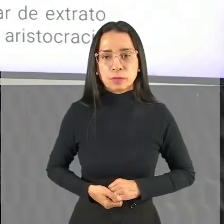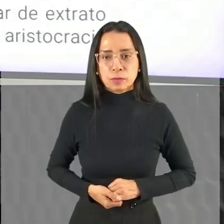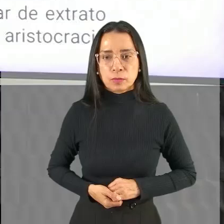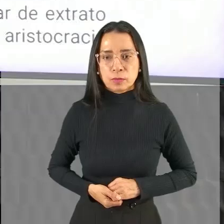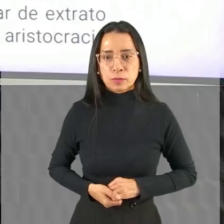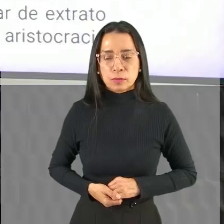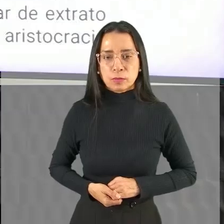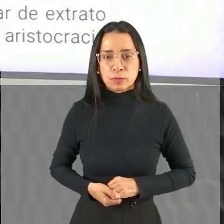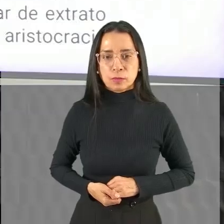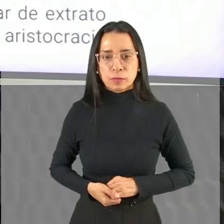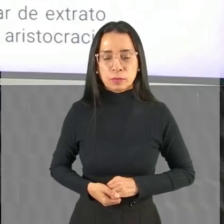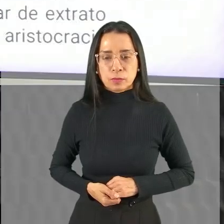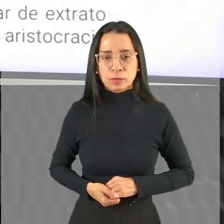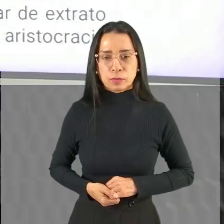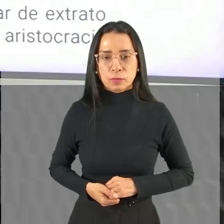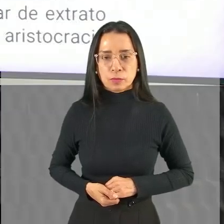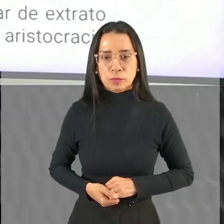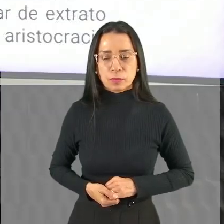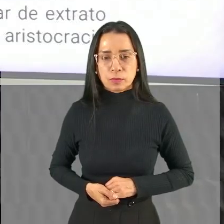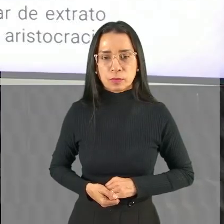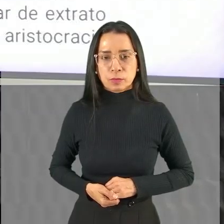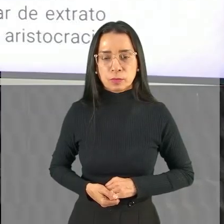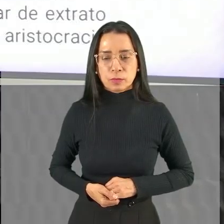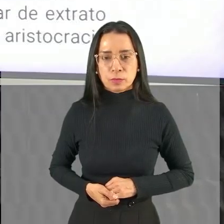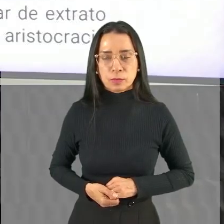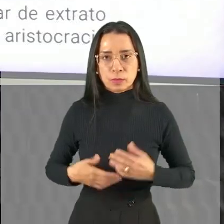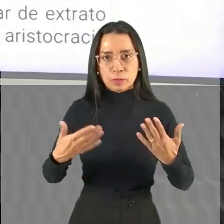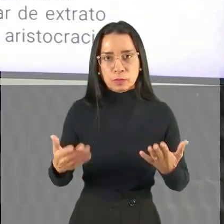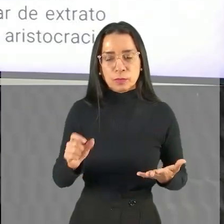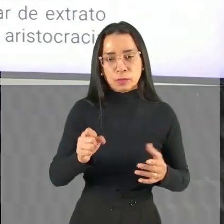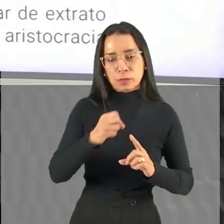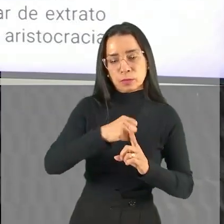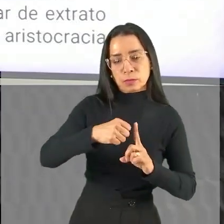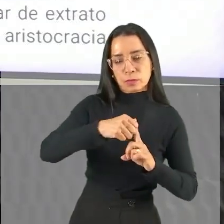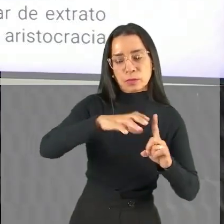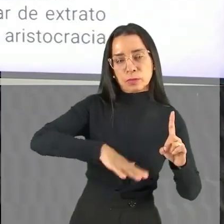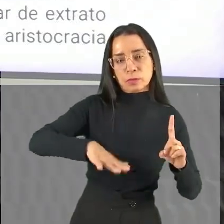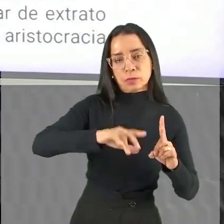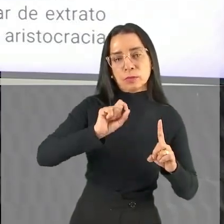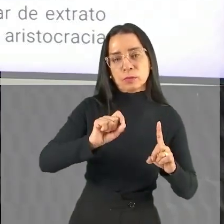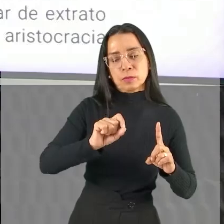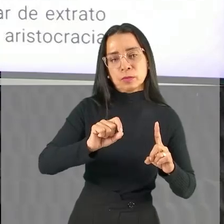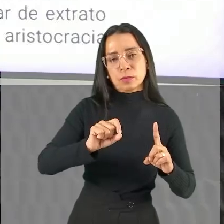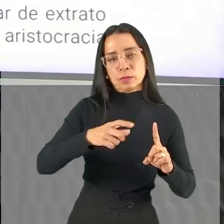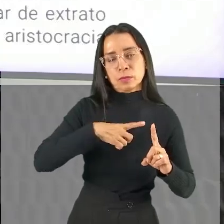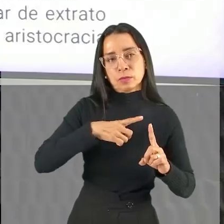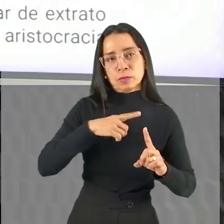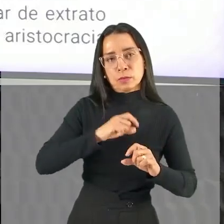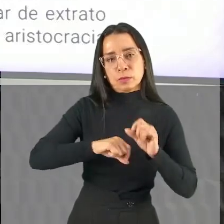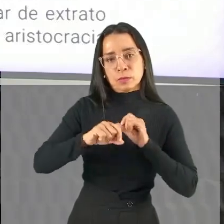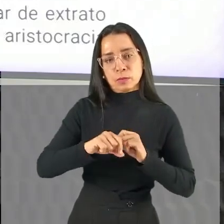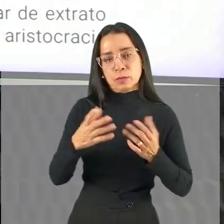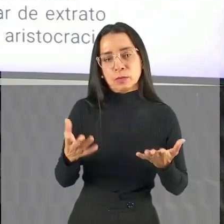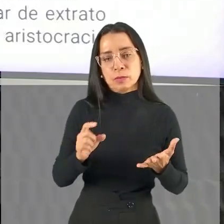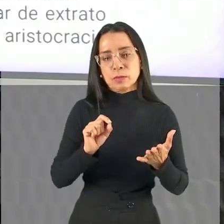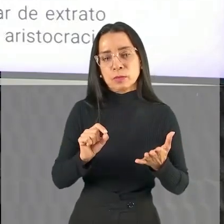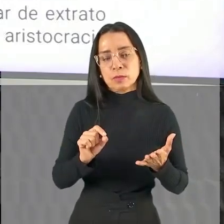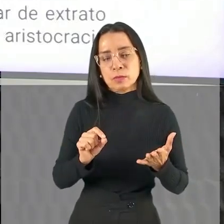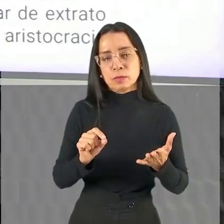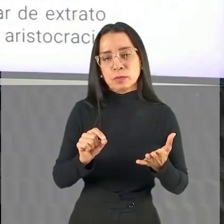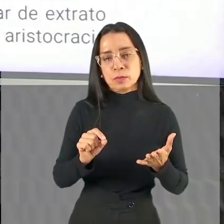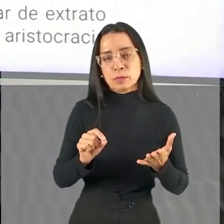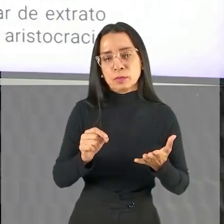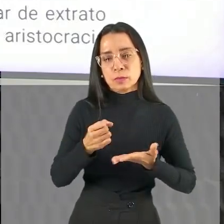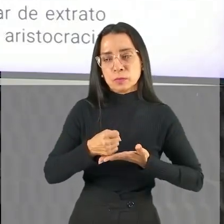principal característica da sociedade inca era, então, é uma sociedade que tem e que trouxe